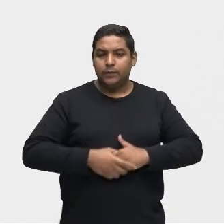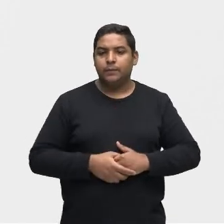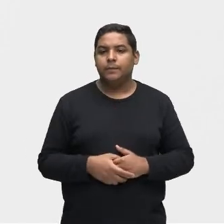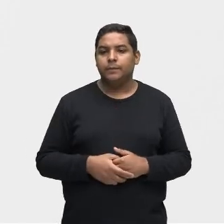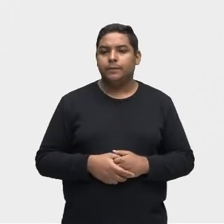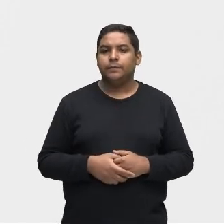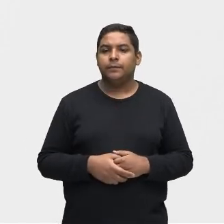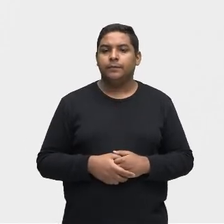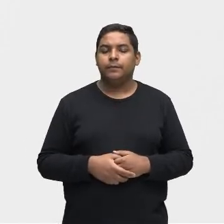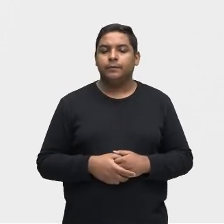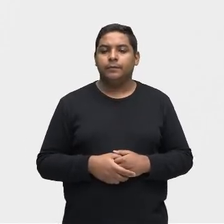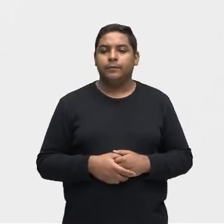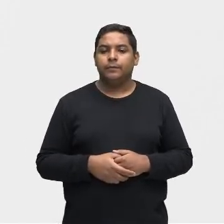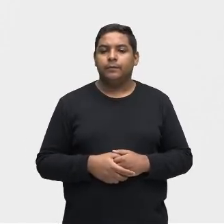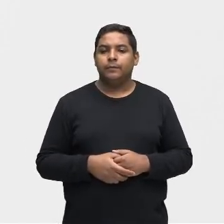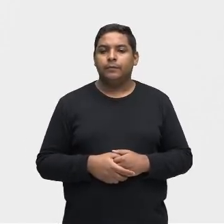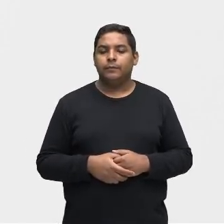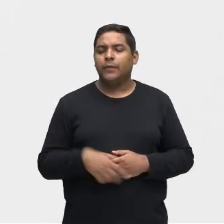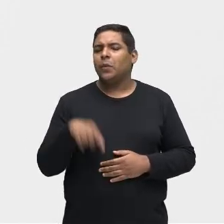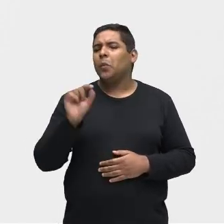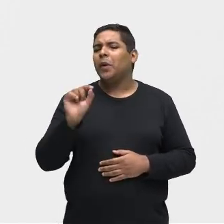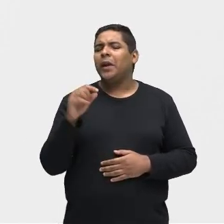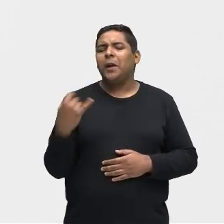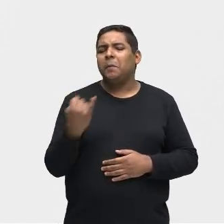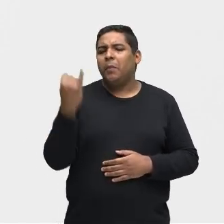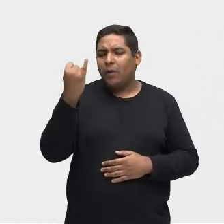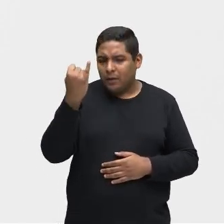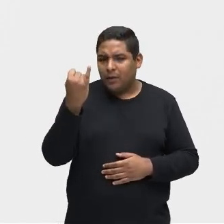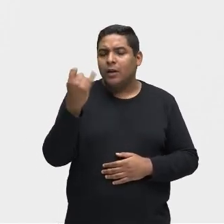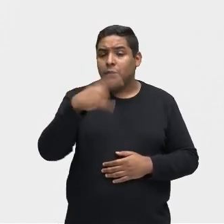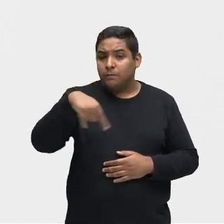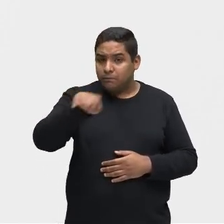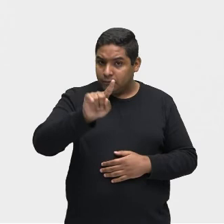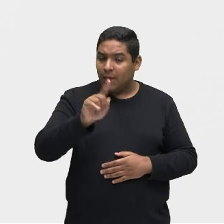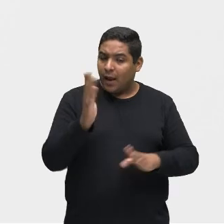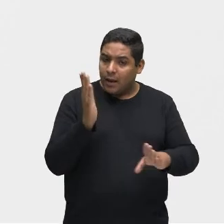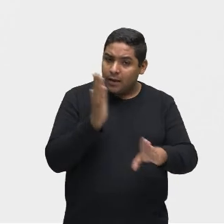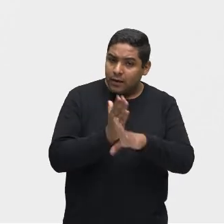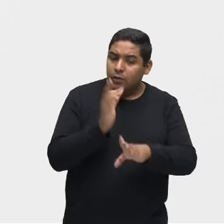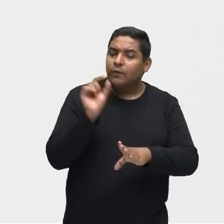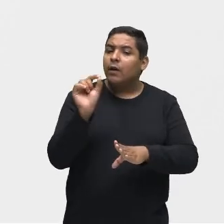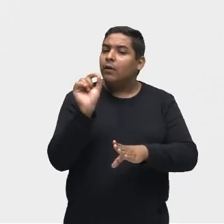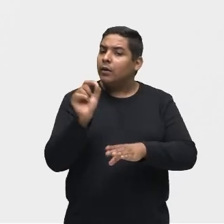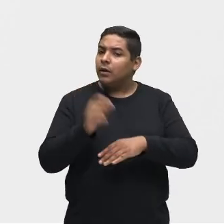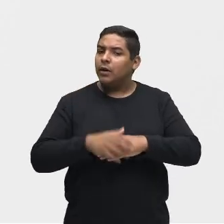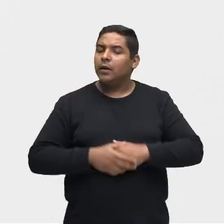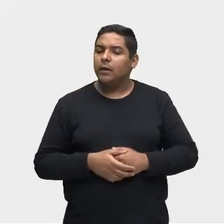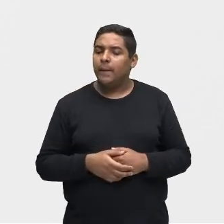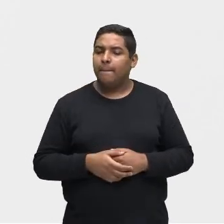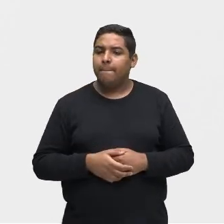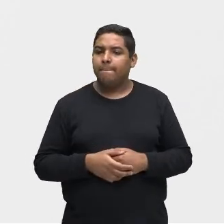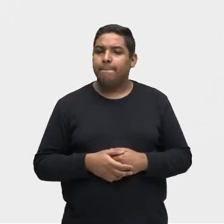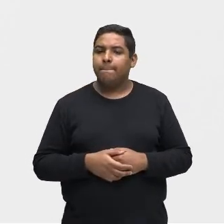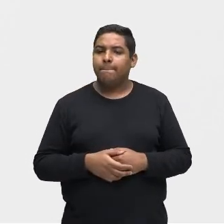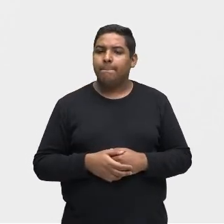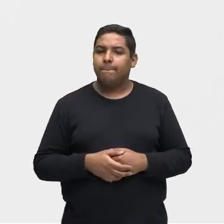2. Mas o que é importante é logo você identificar exatamente esses lados